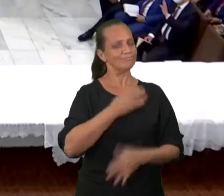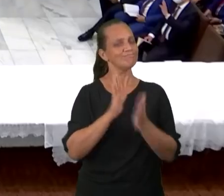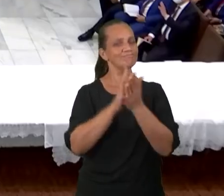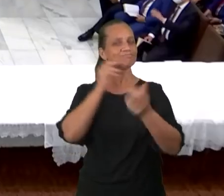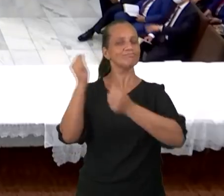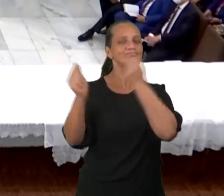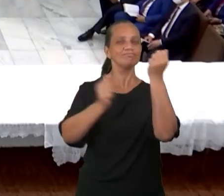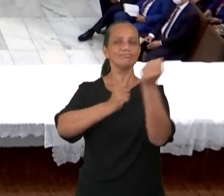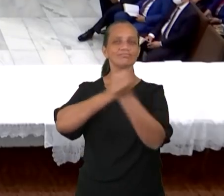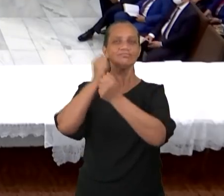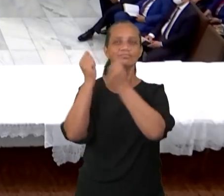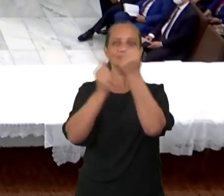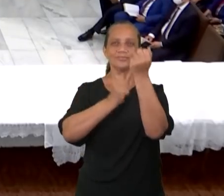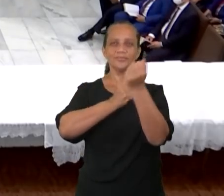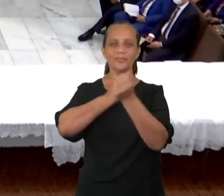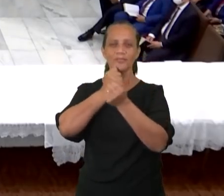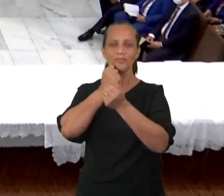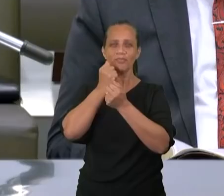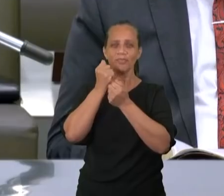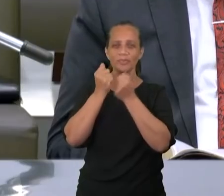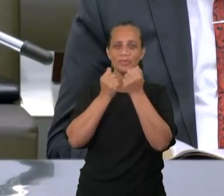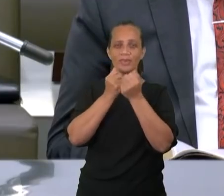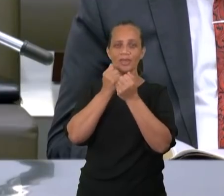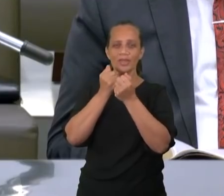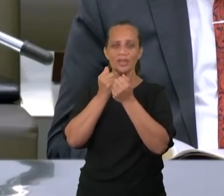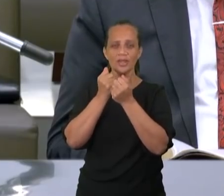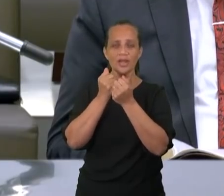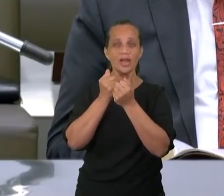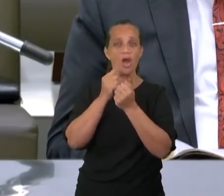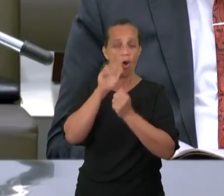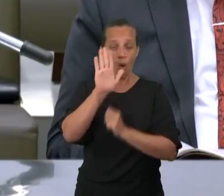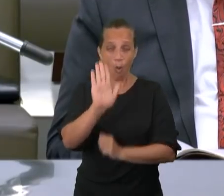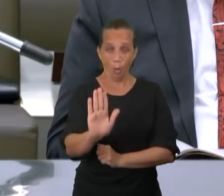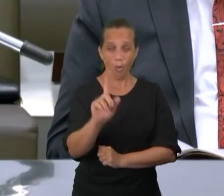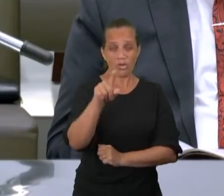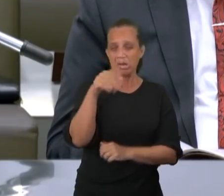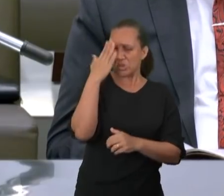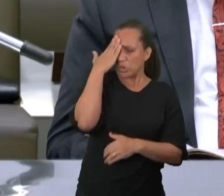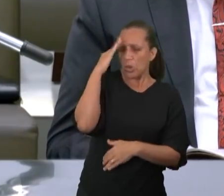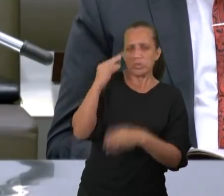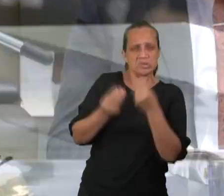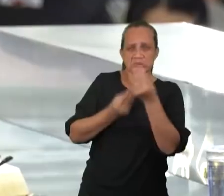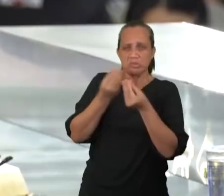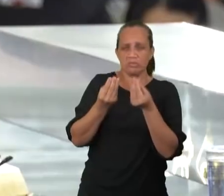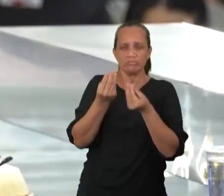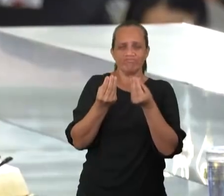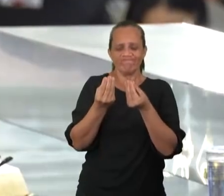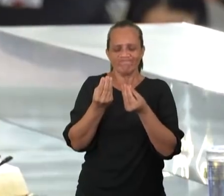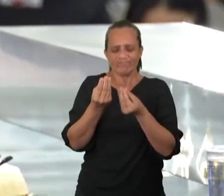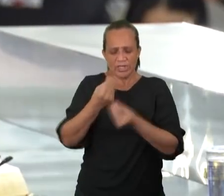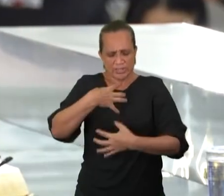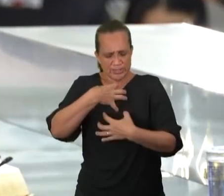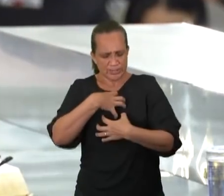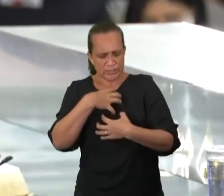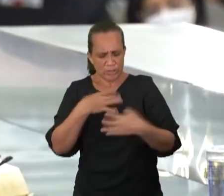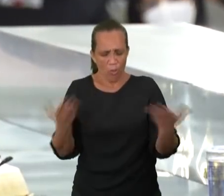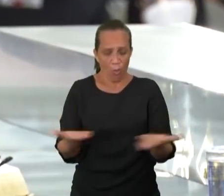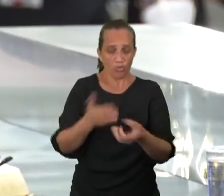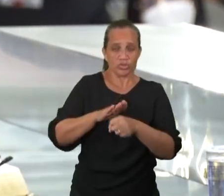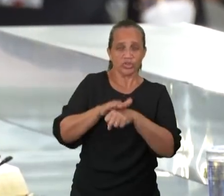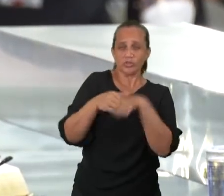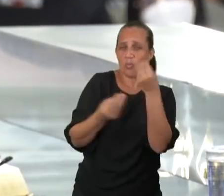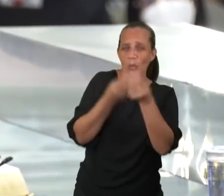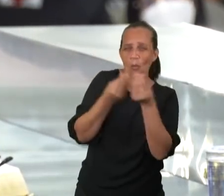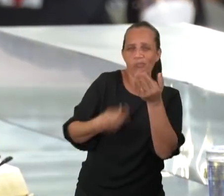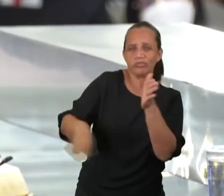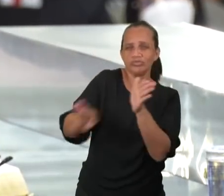Aleluia. Eu não sei, meu irmão, minha irmã, onde você está aqui nesta noite. Eu não sei como foi que